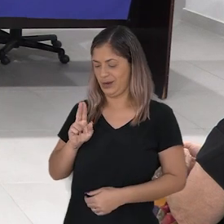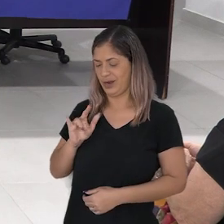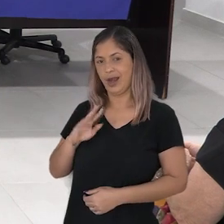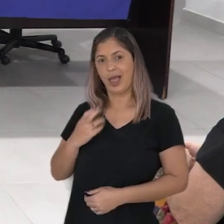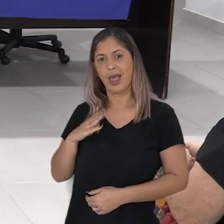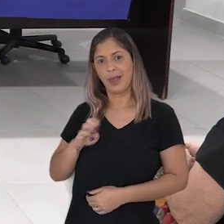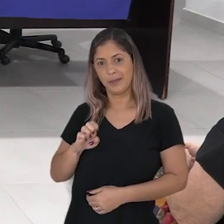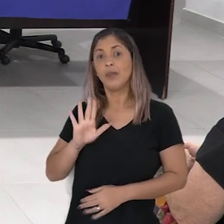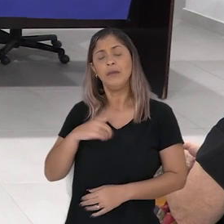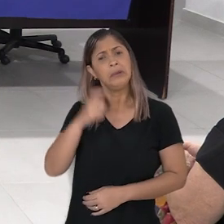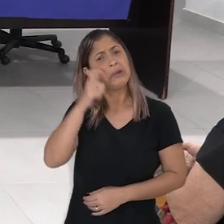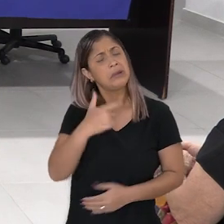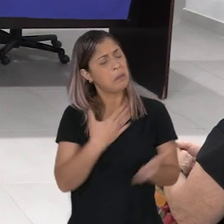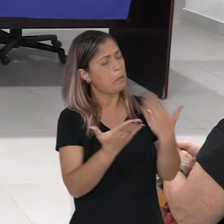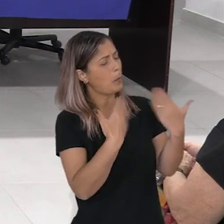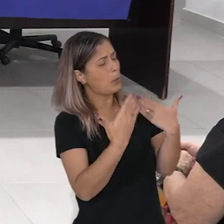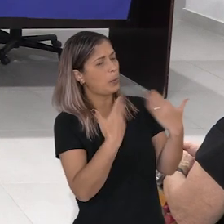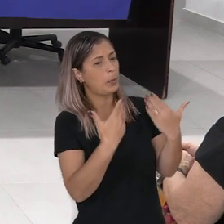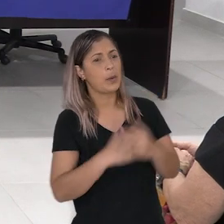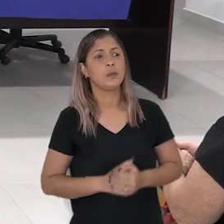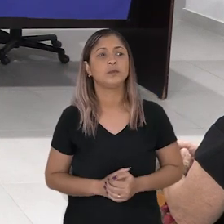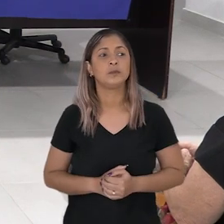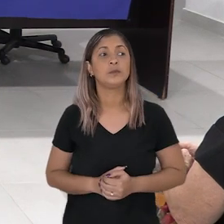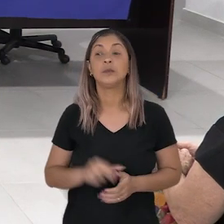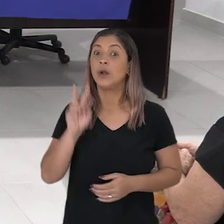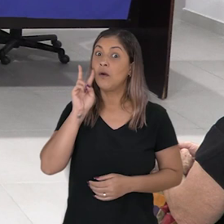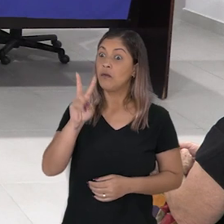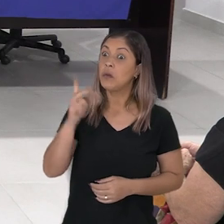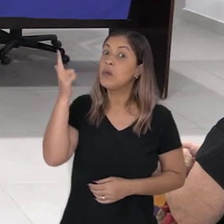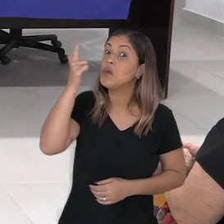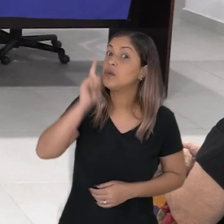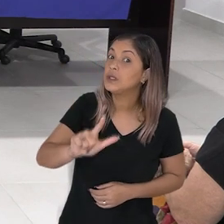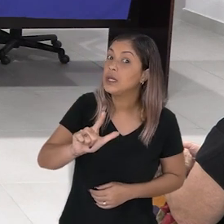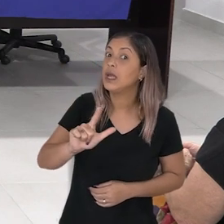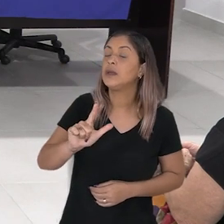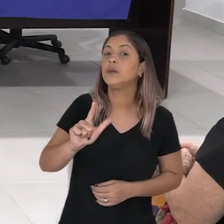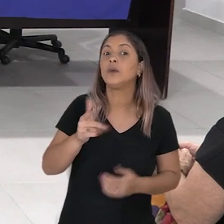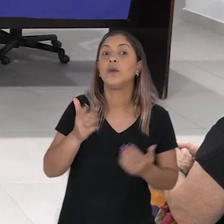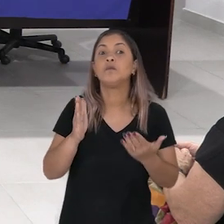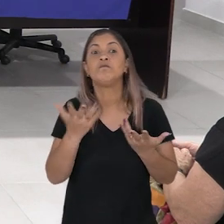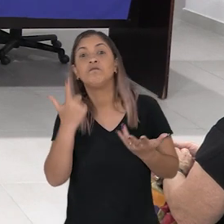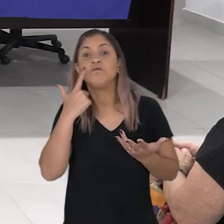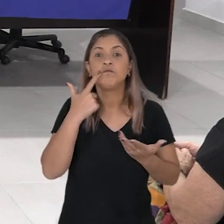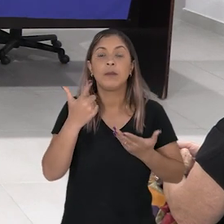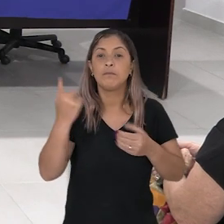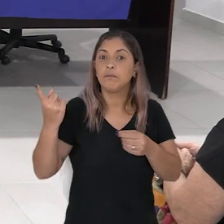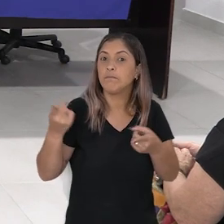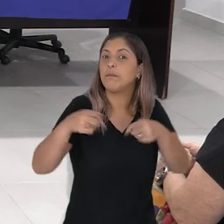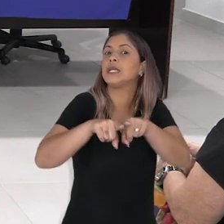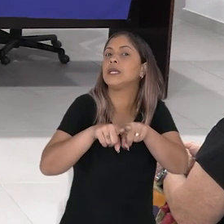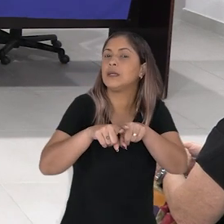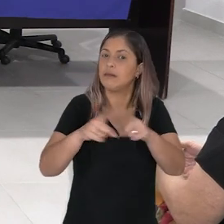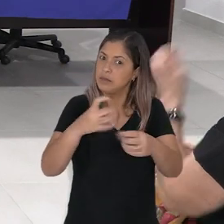muito interessante conversar com ele. A gente está vendo se consegue fazer algum tipo de colaboração. Ele tem muito que